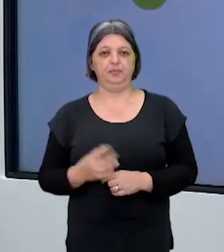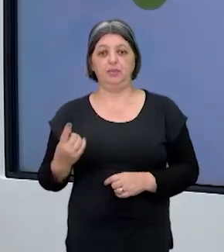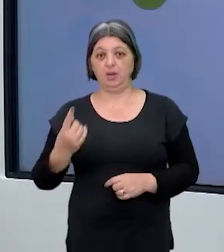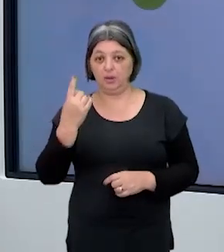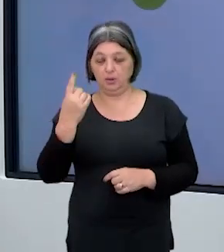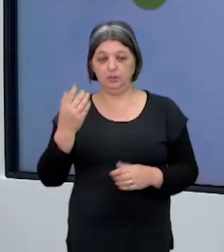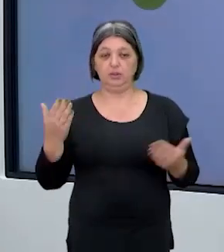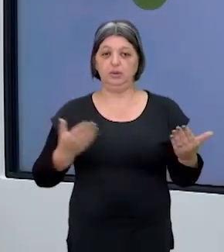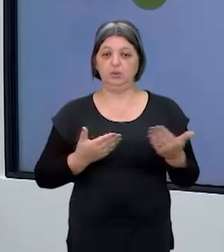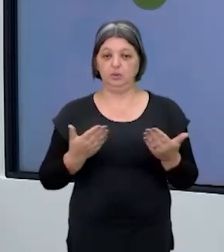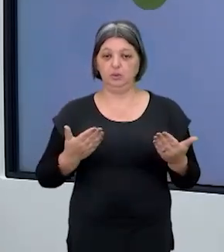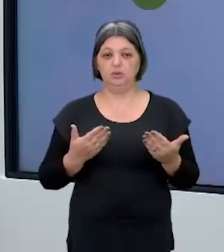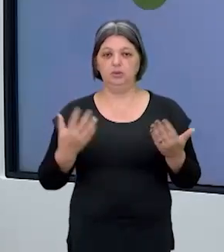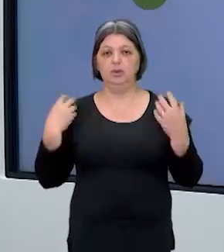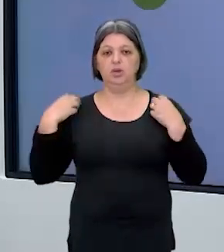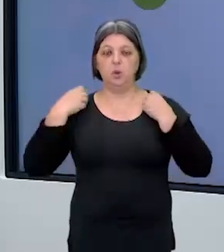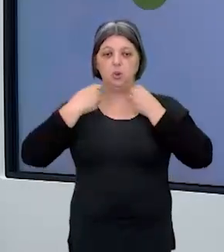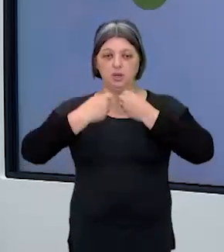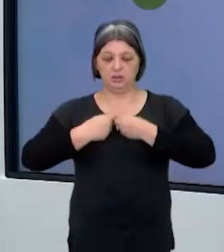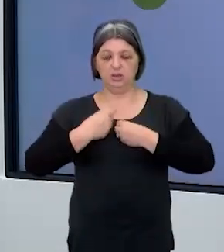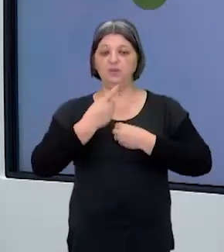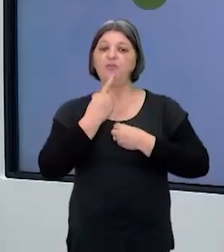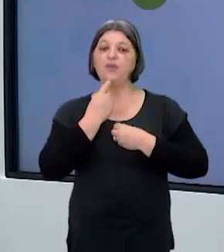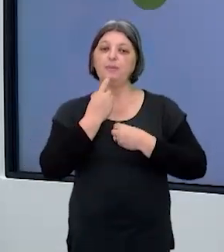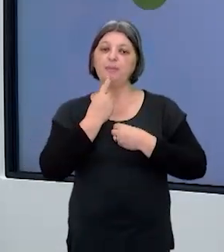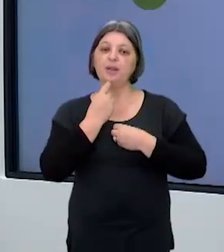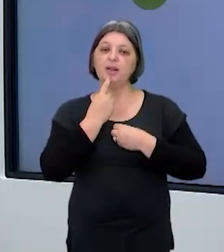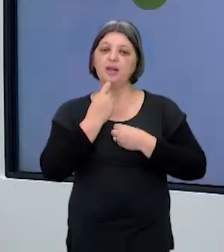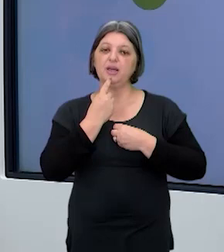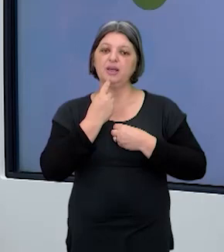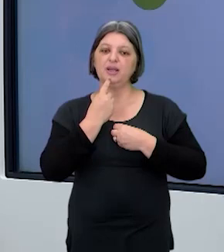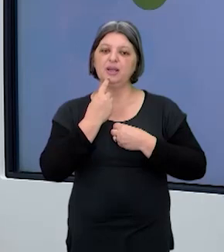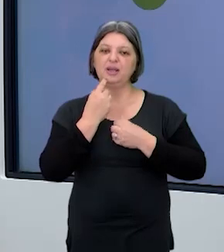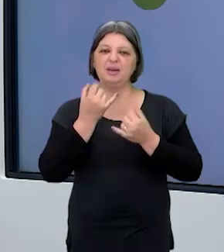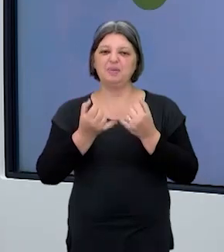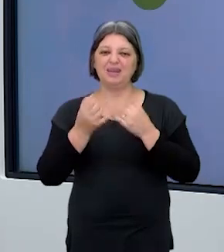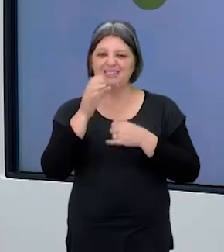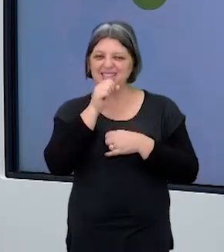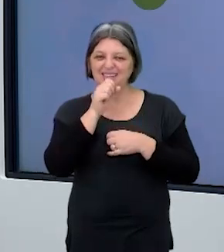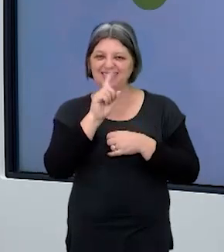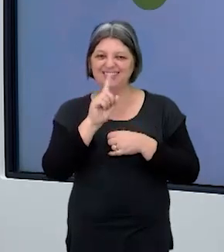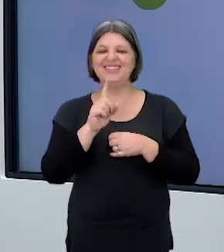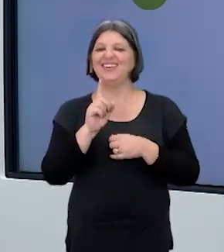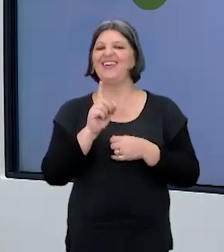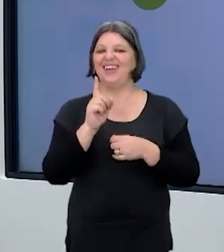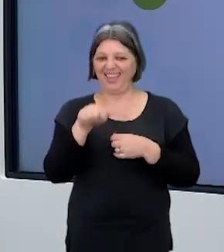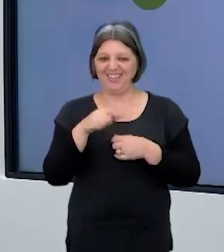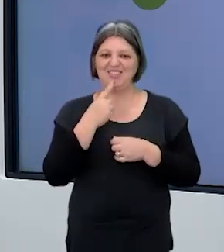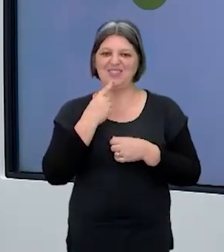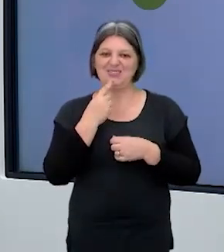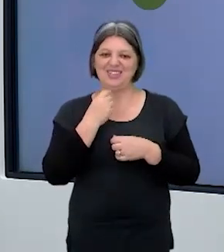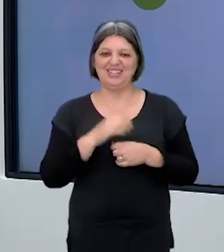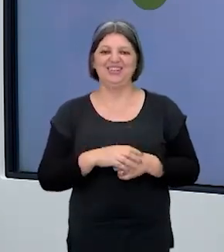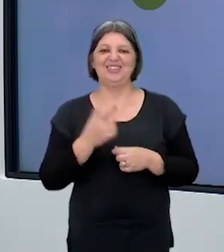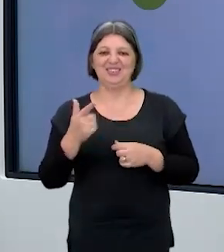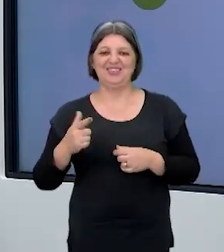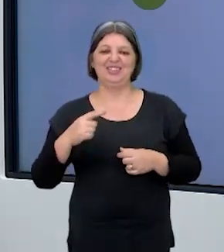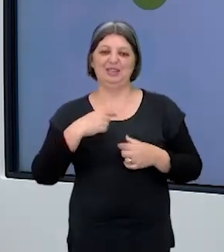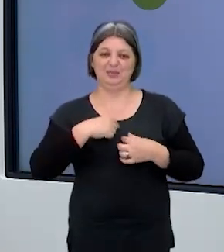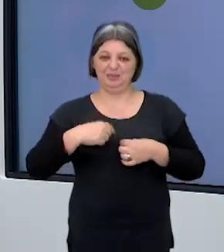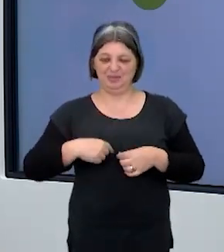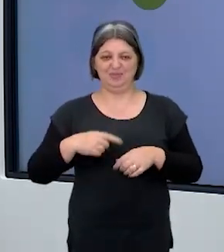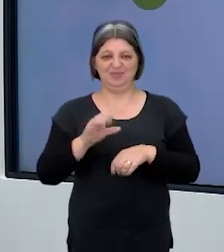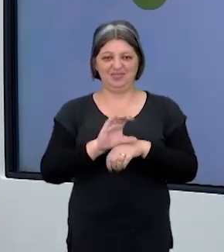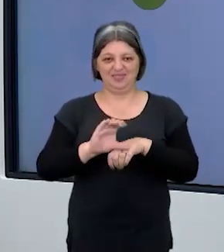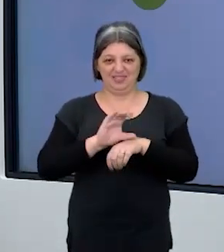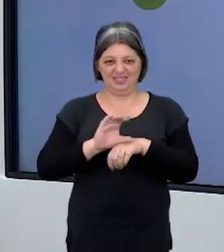eu estou com um casaco vermelho, aí tá parecendo laranja, né? Mas é vermelho. Uma outra blusa cinza por baixo, uma